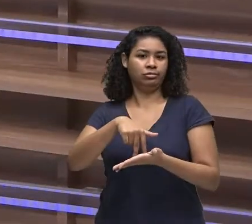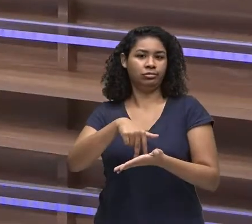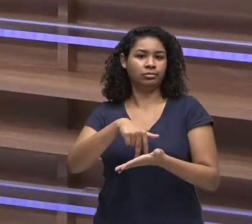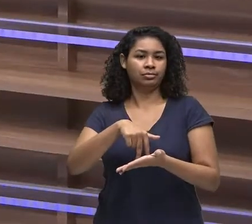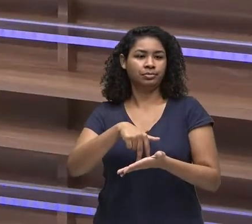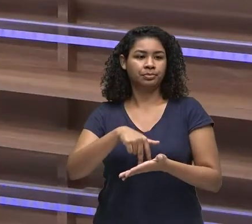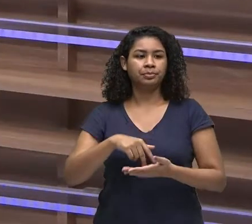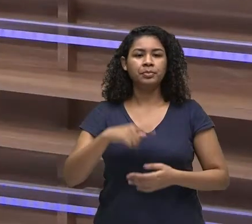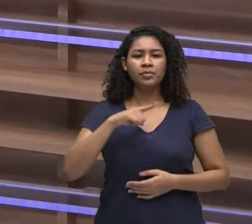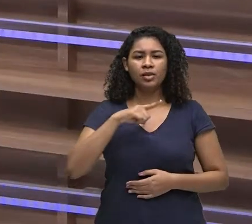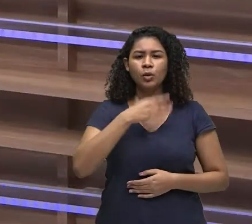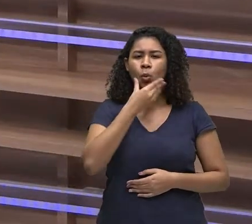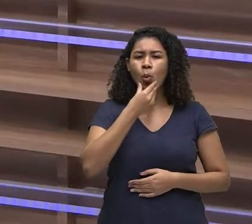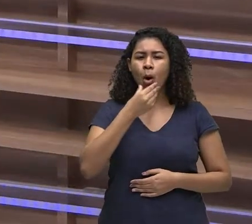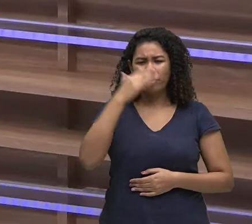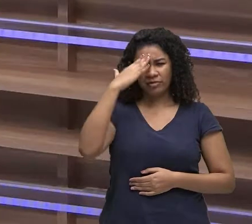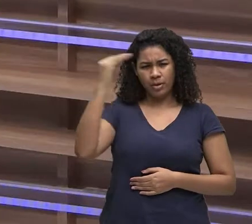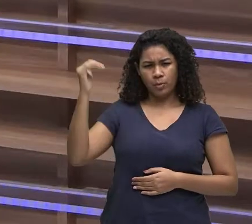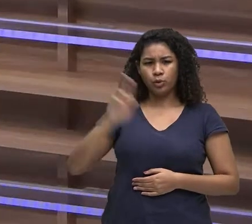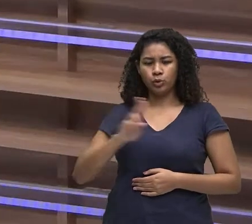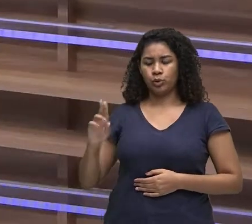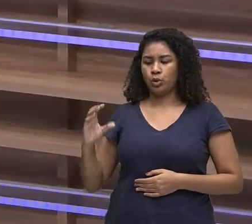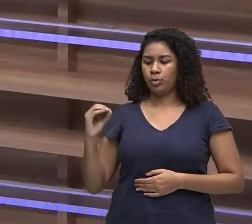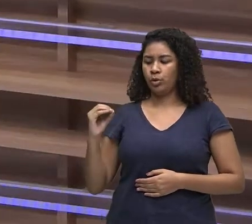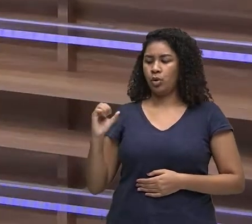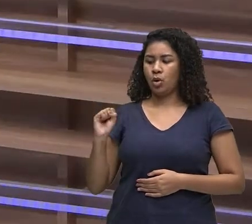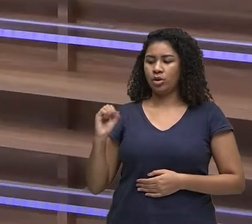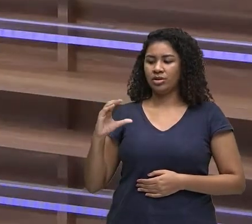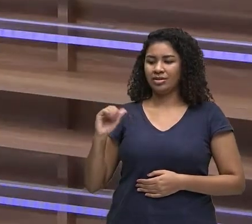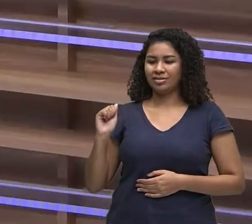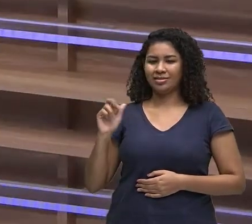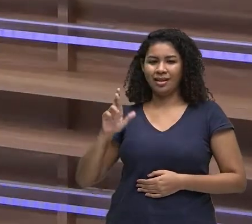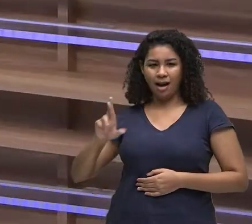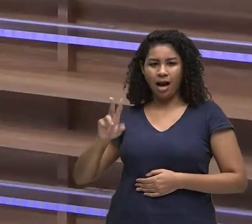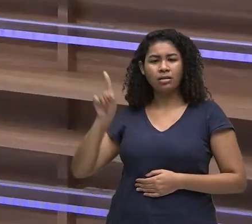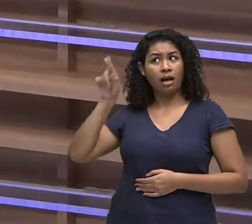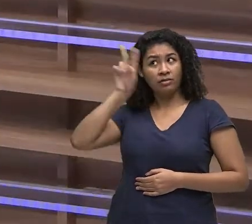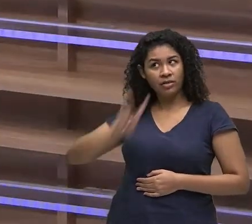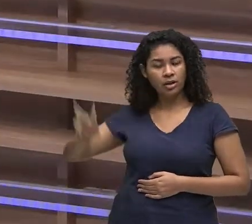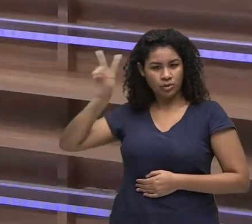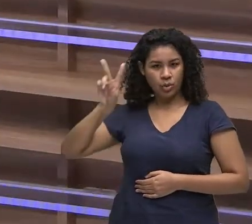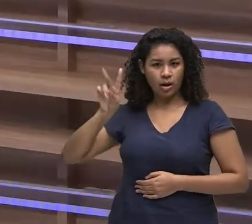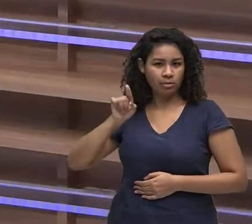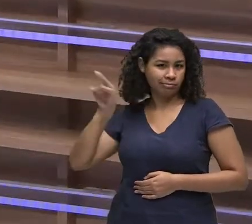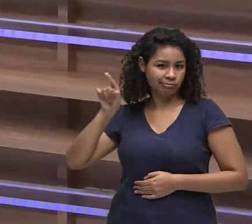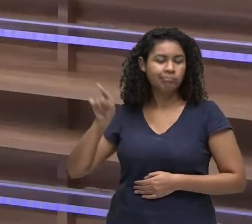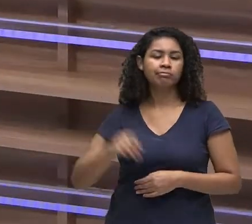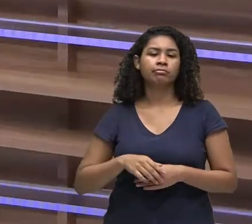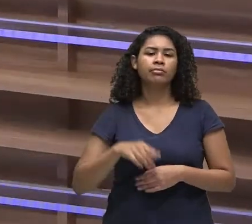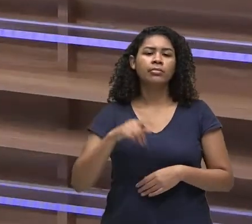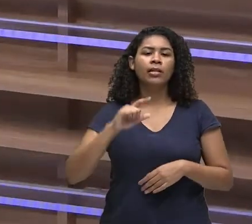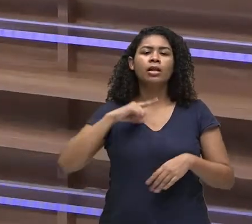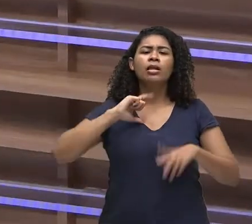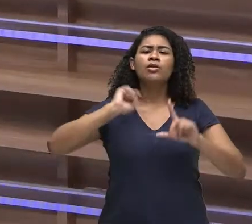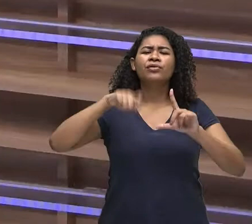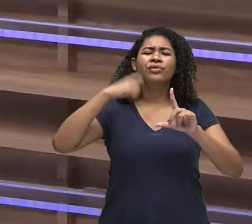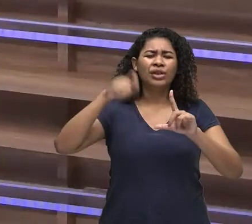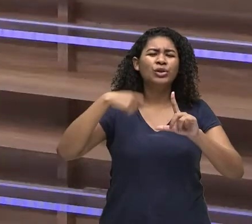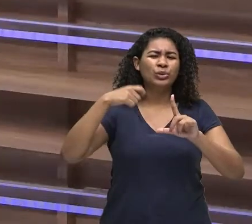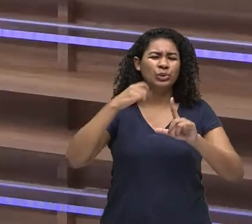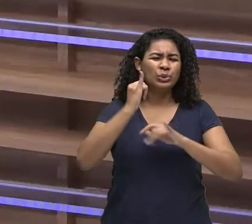Oscar... um levantador olímpico venezuelano. É um videozinho que corre na internet que mostra